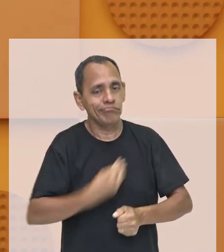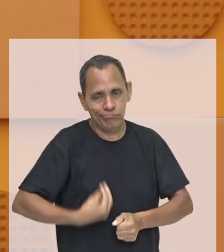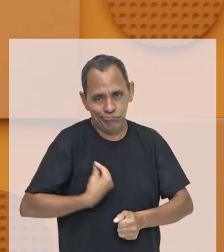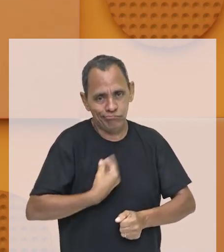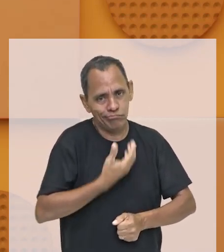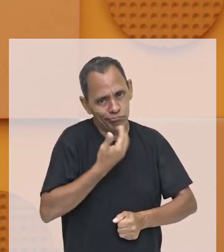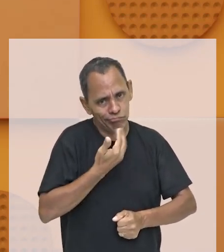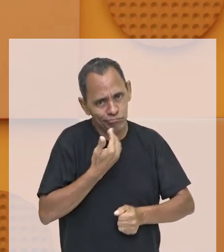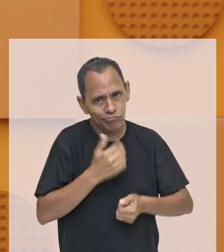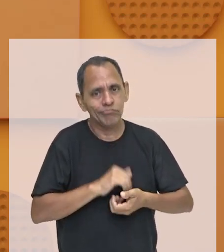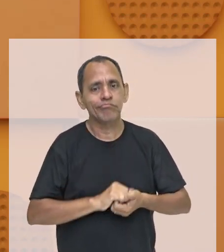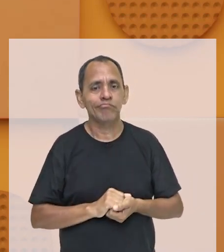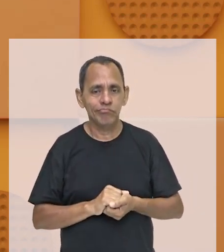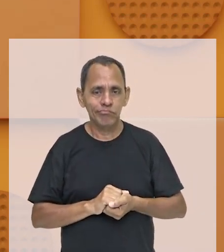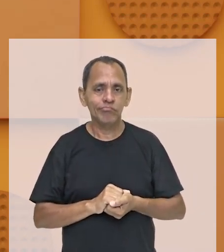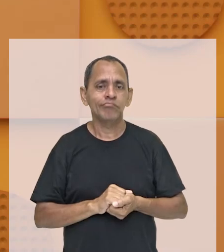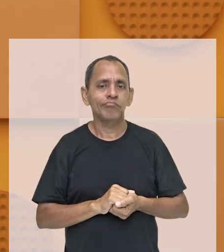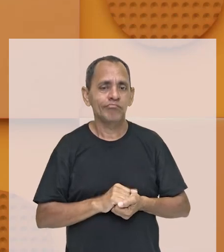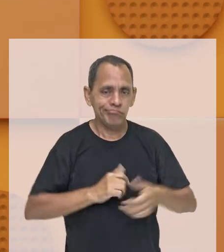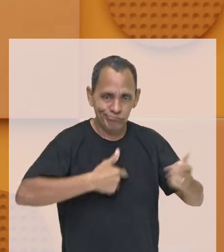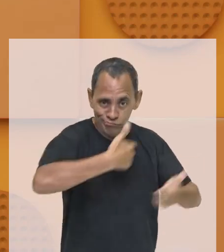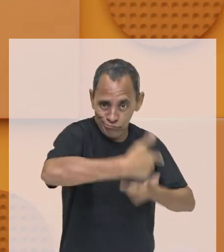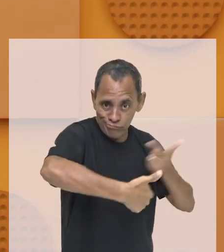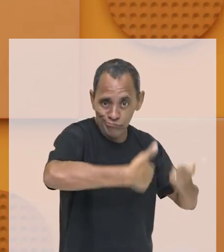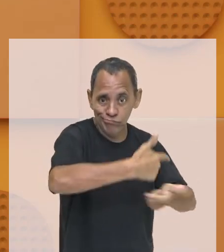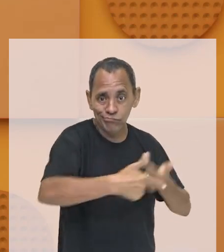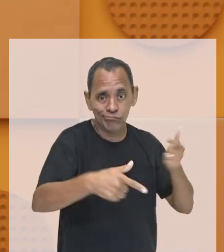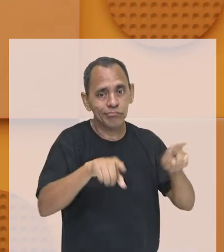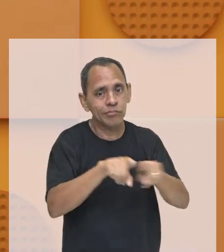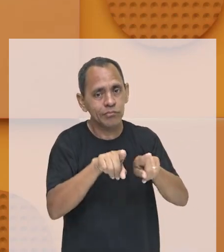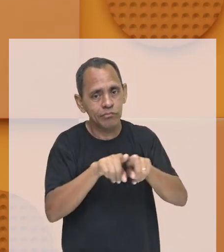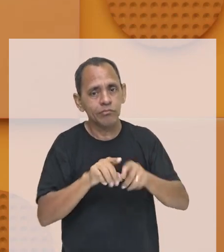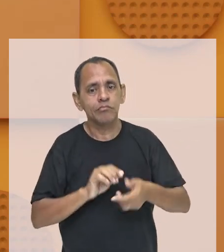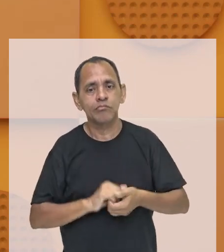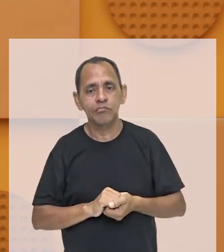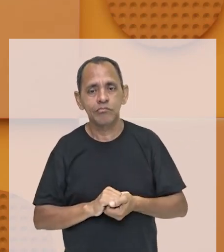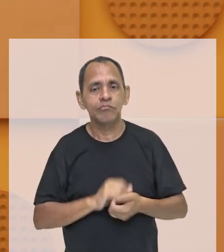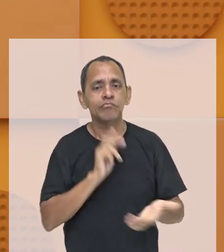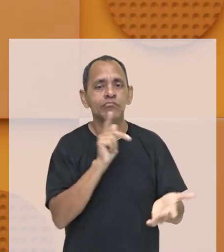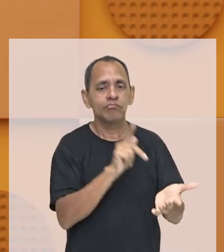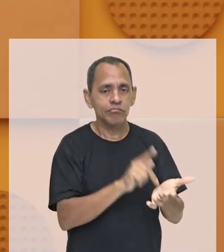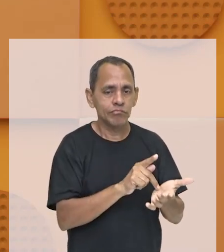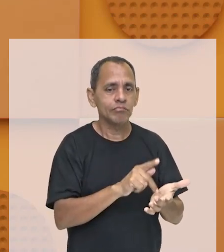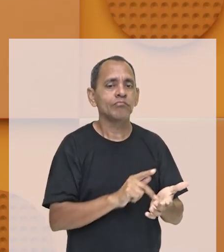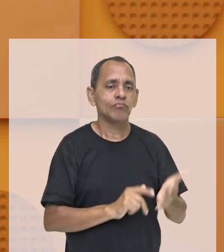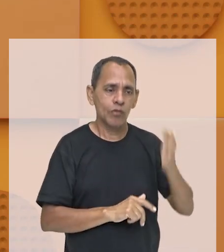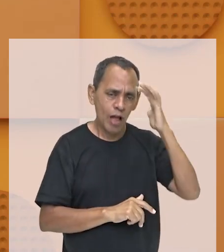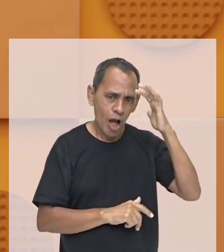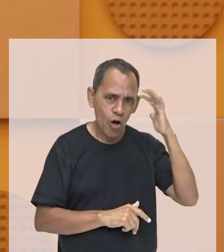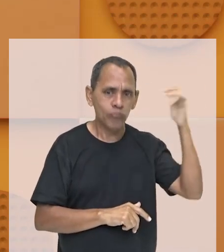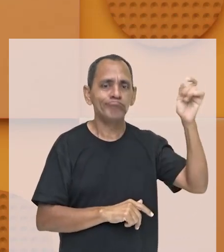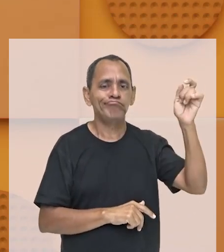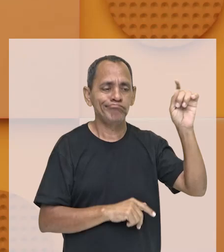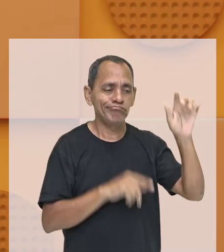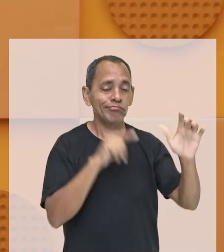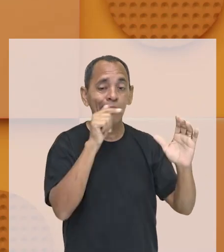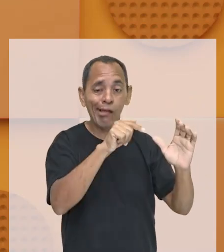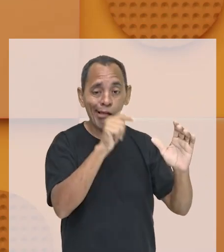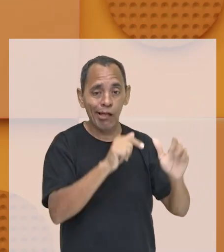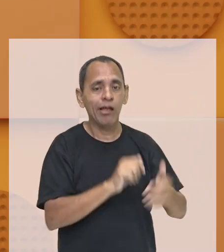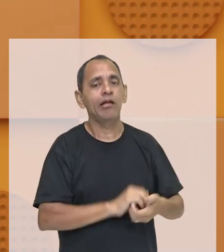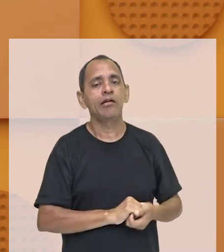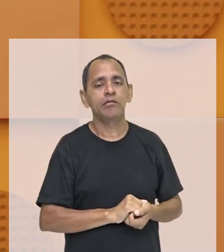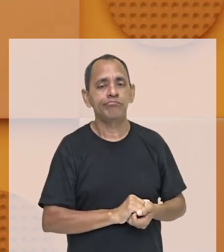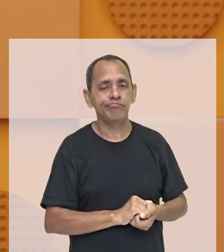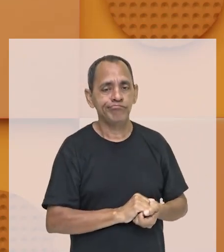ter melhores condições de emprego e etc. E muito provavelmente isso ocorra lá em Istambul, óbvio, já